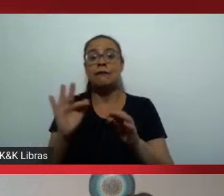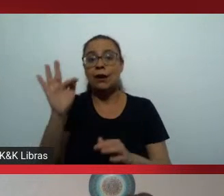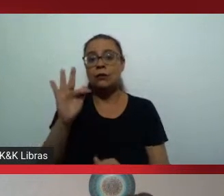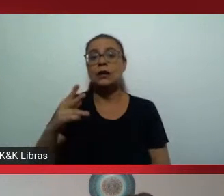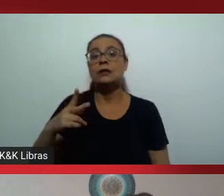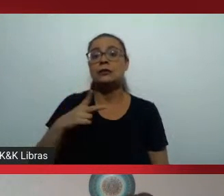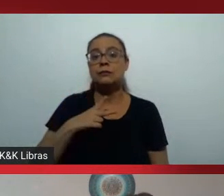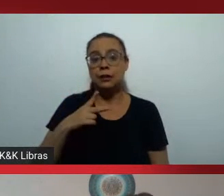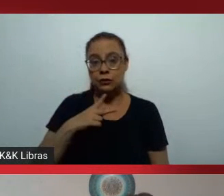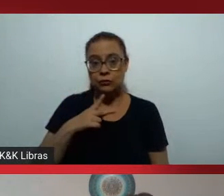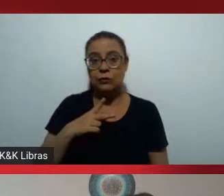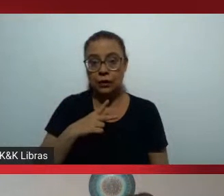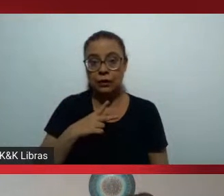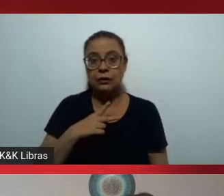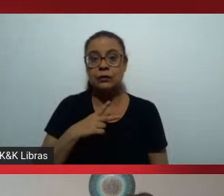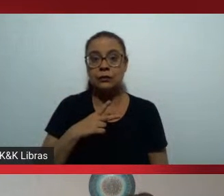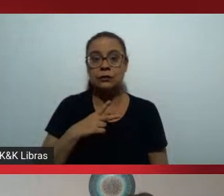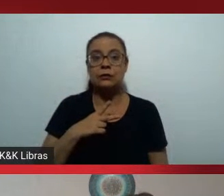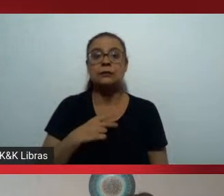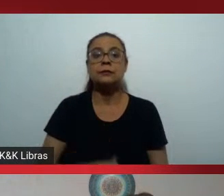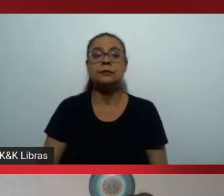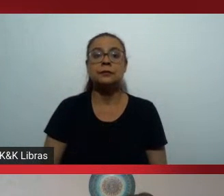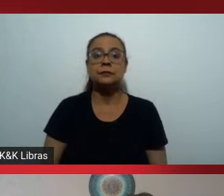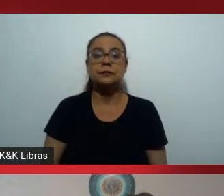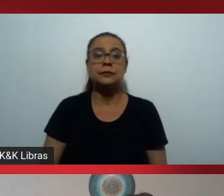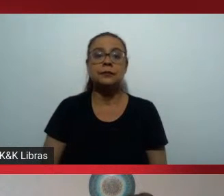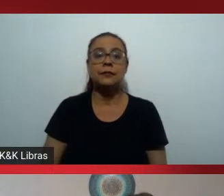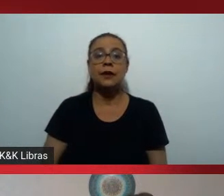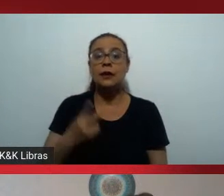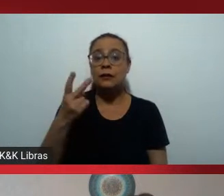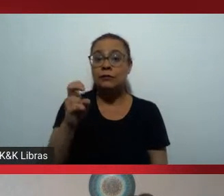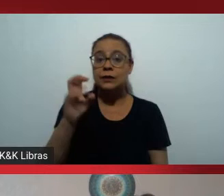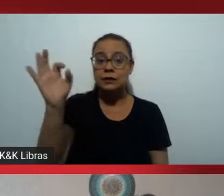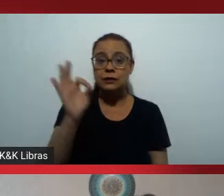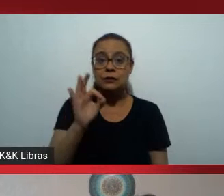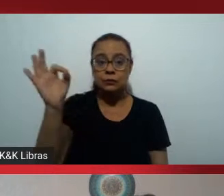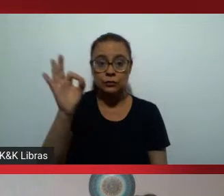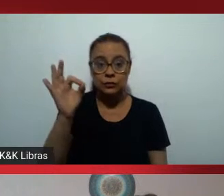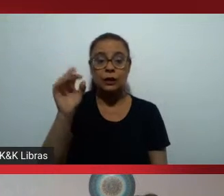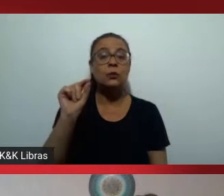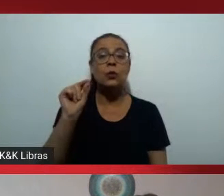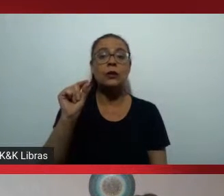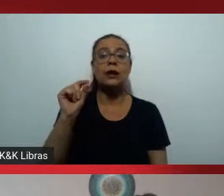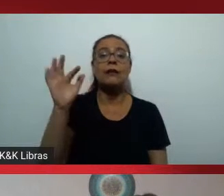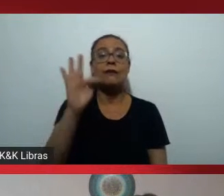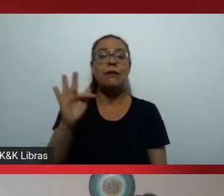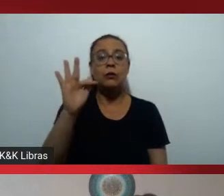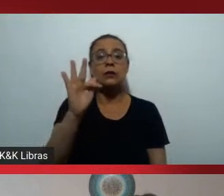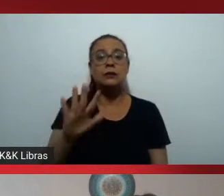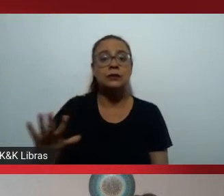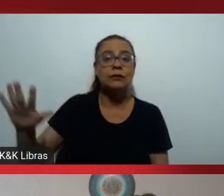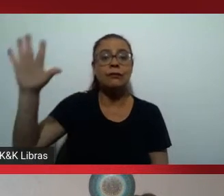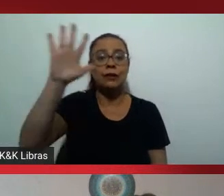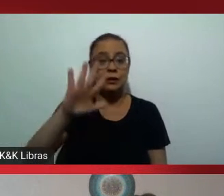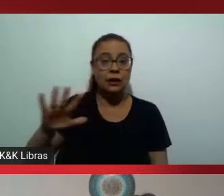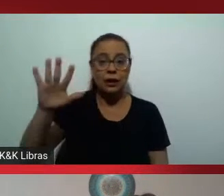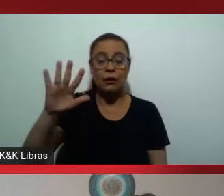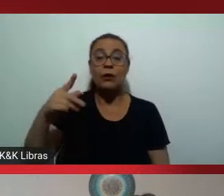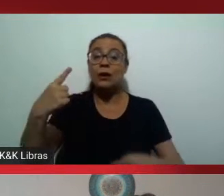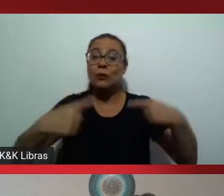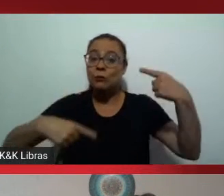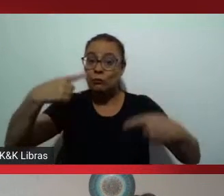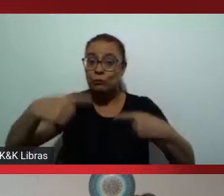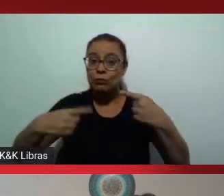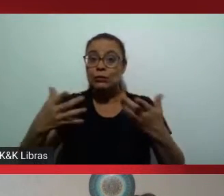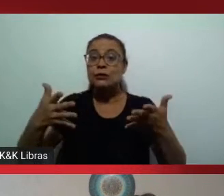% dessa comunidade, dessa comunidade, 25% são nas federais. E as federais com as suas políticas inclusivas, de cota,